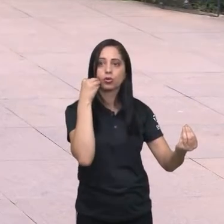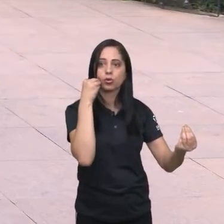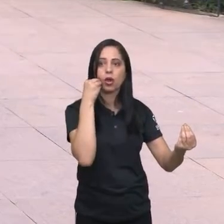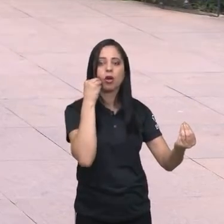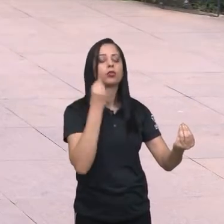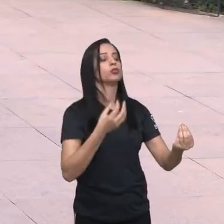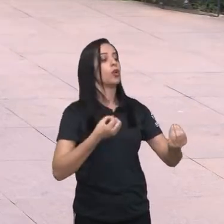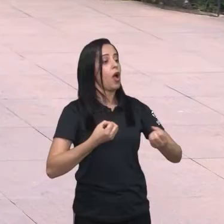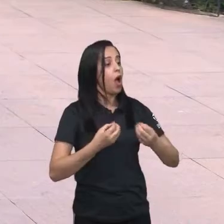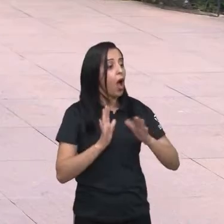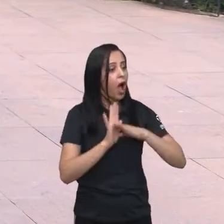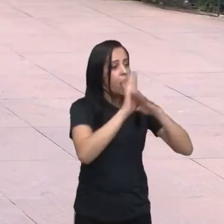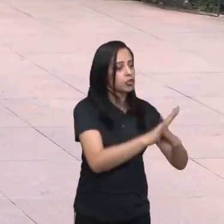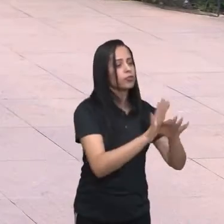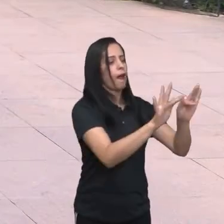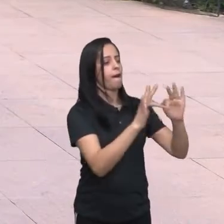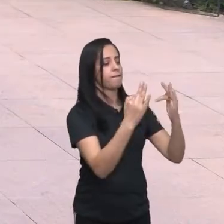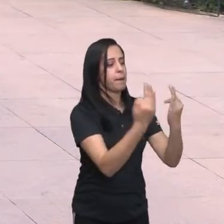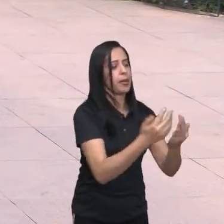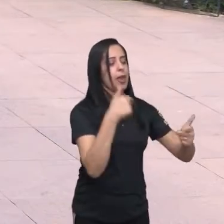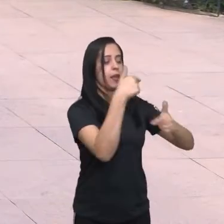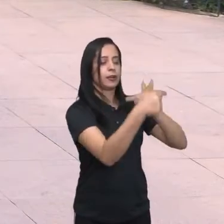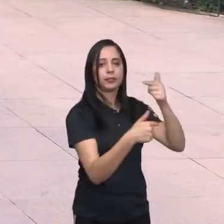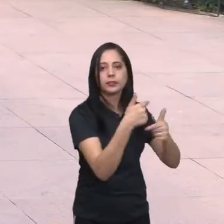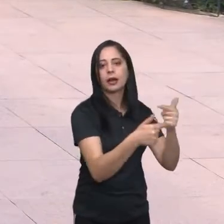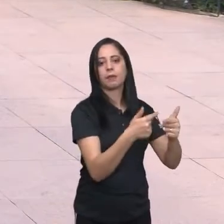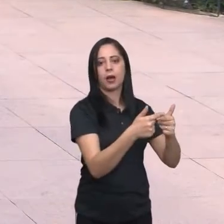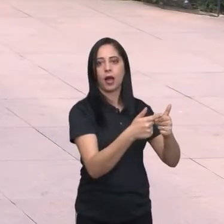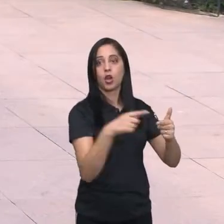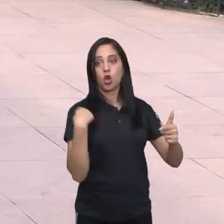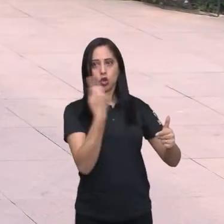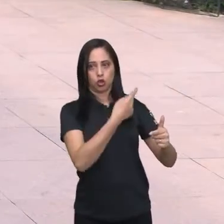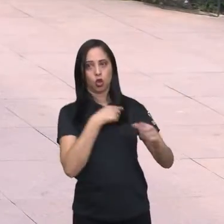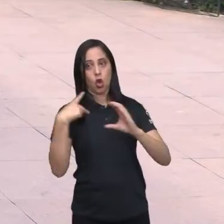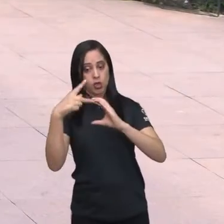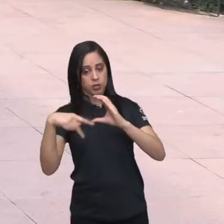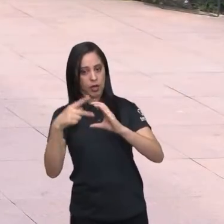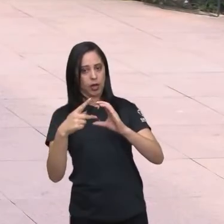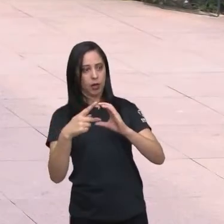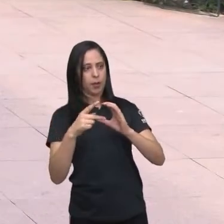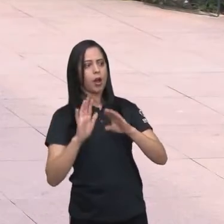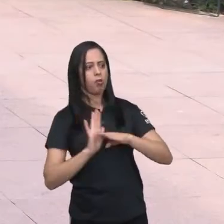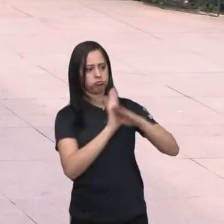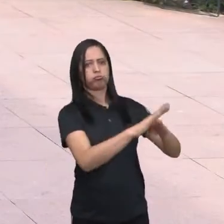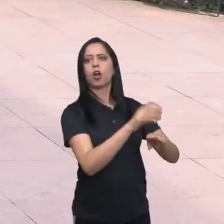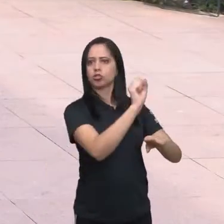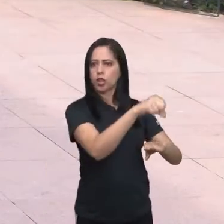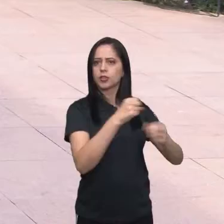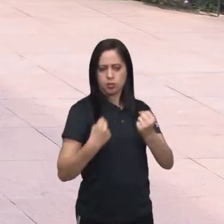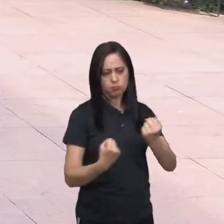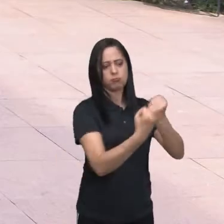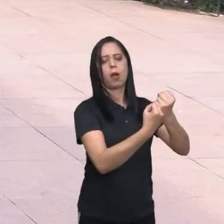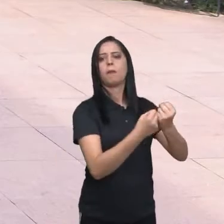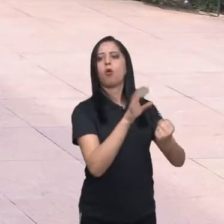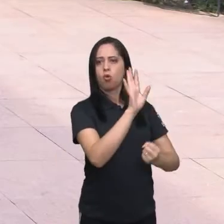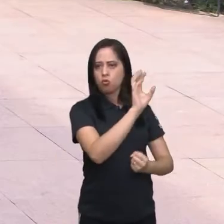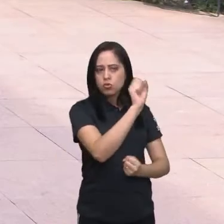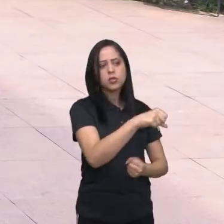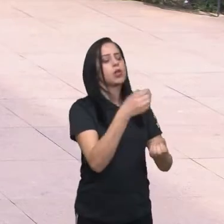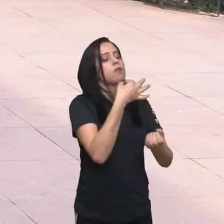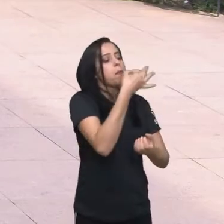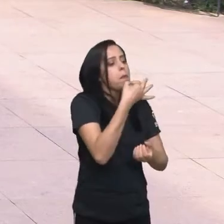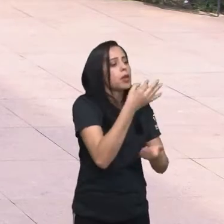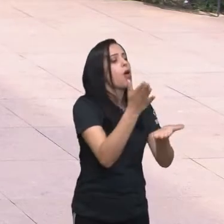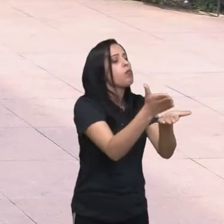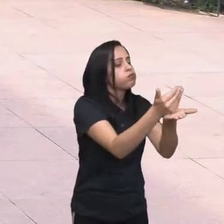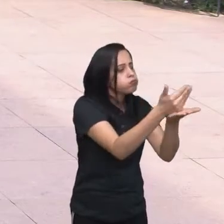dessa tecnologia, para ele poder fixar a sua família, o seu trabalho no campo, a Câmara com certeza vai estar de portas abertas e ouvindo